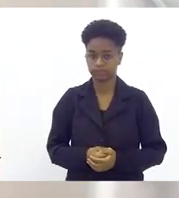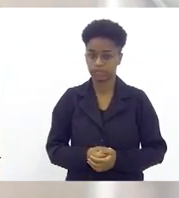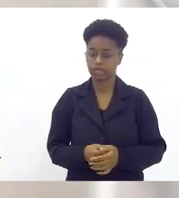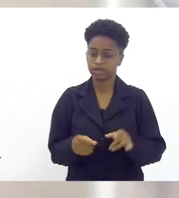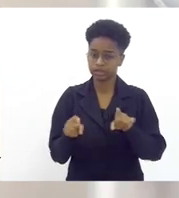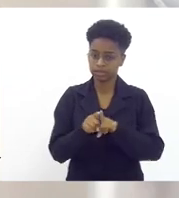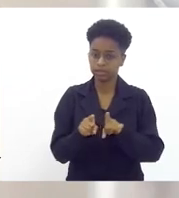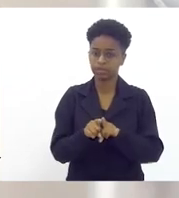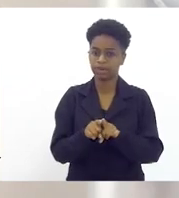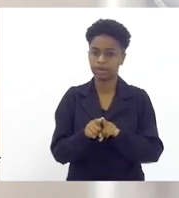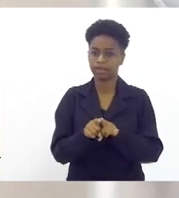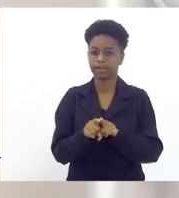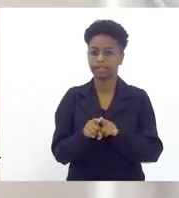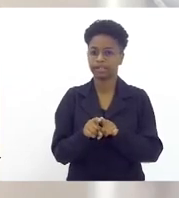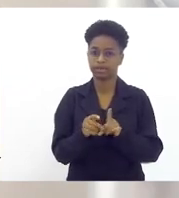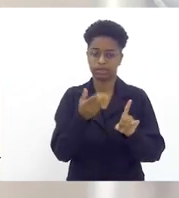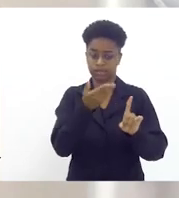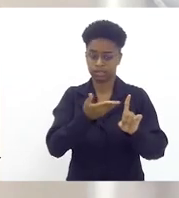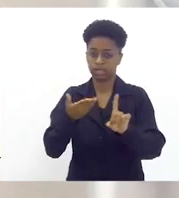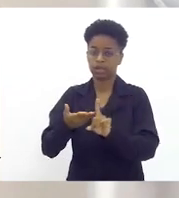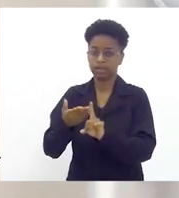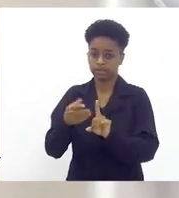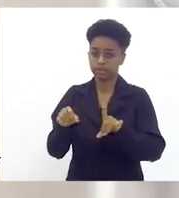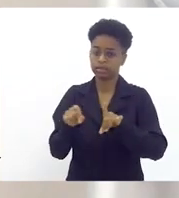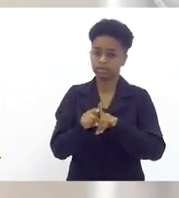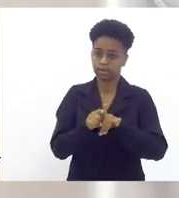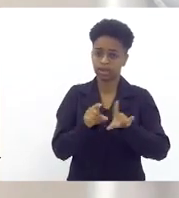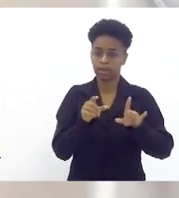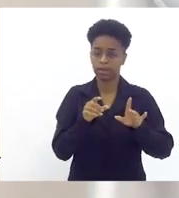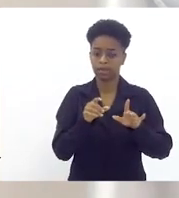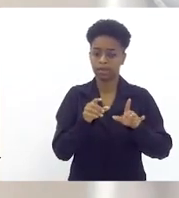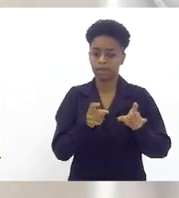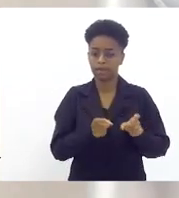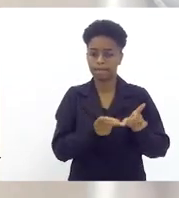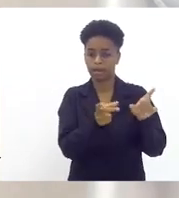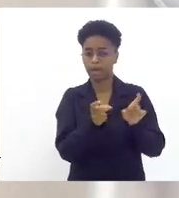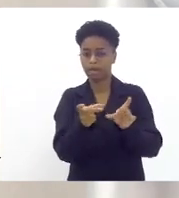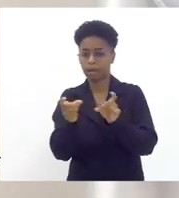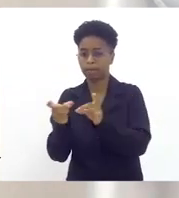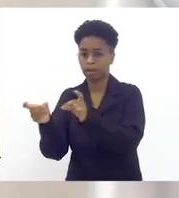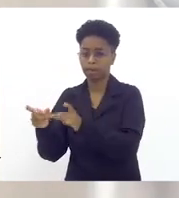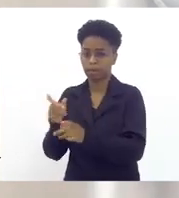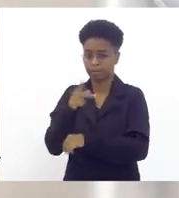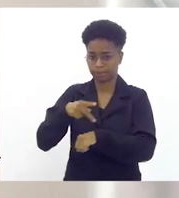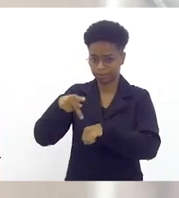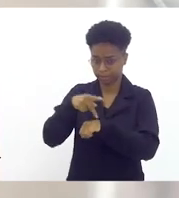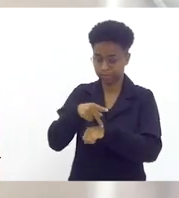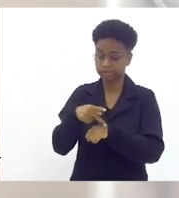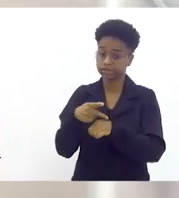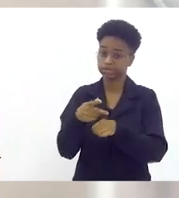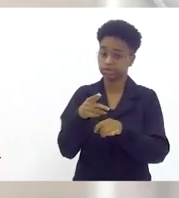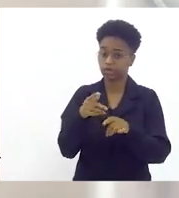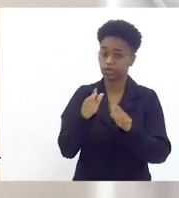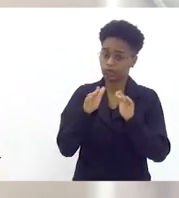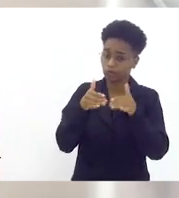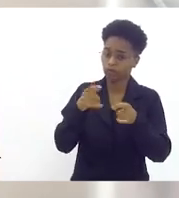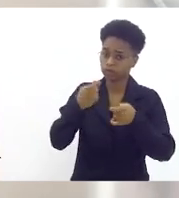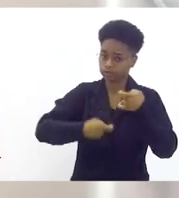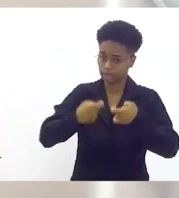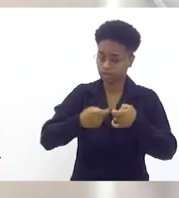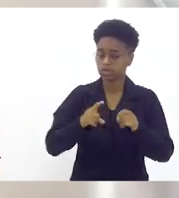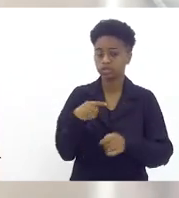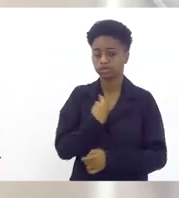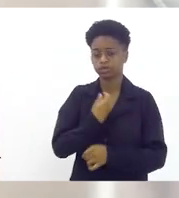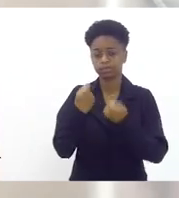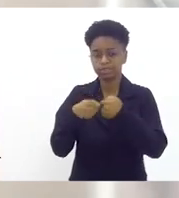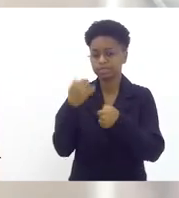são objeto de tráfico internacional sexual. Então, é importante que nós compreendamos do